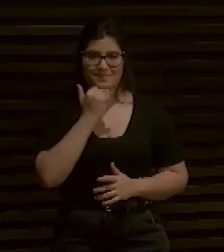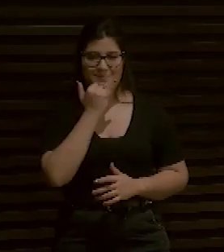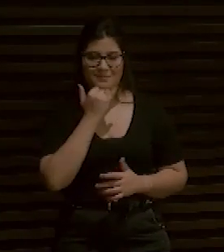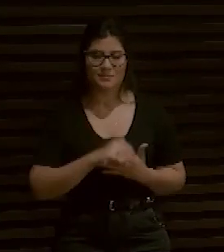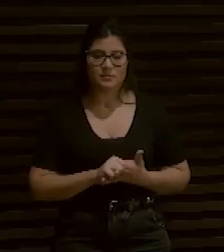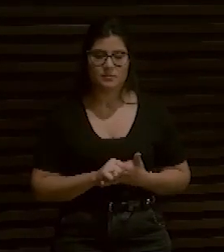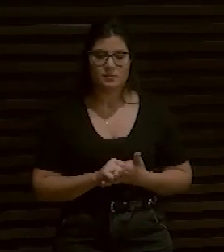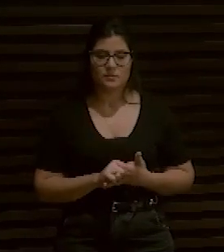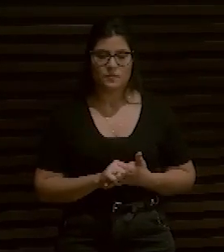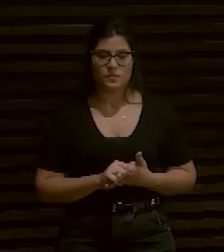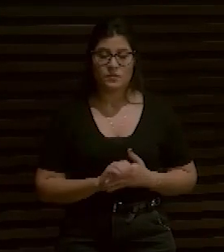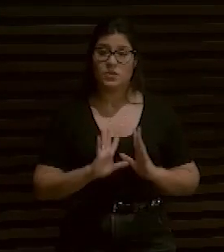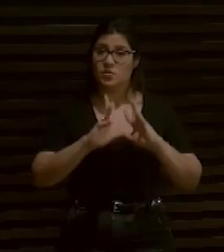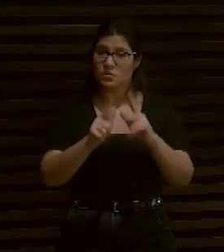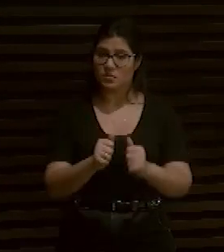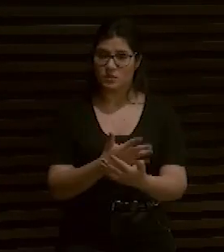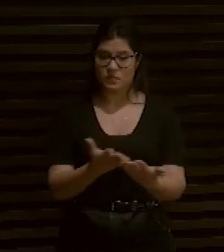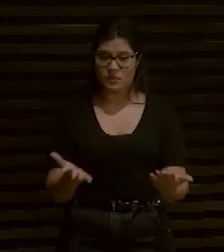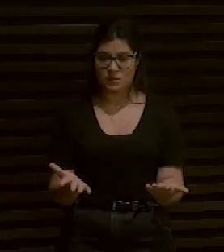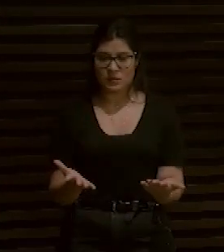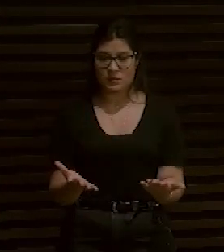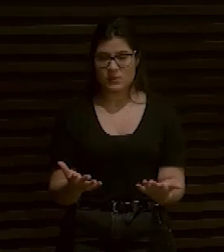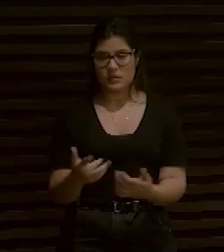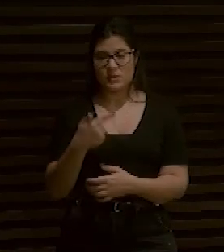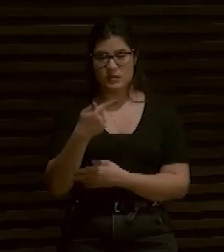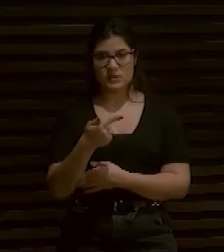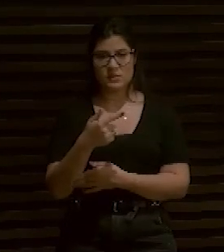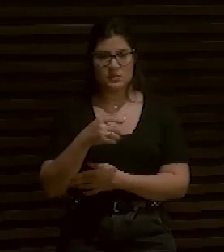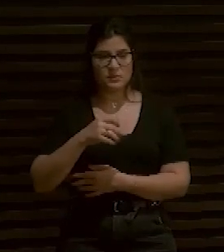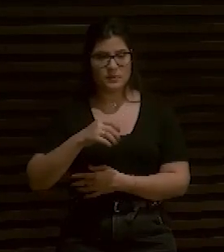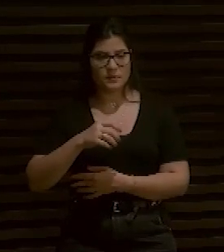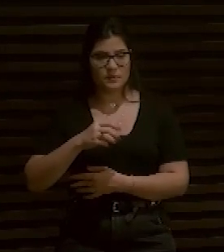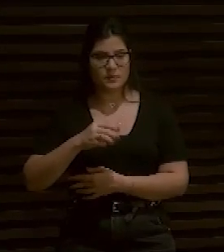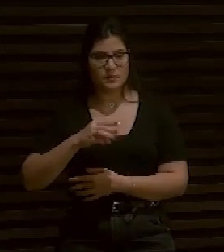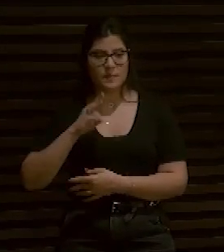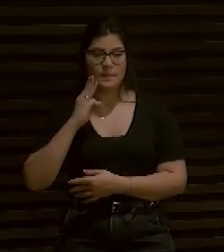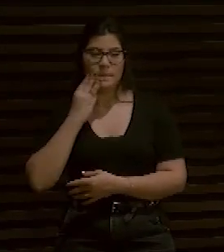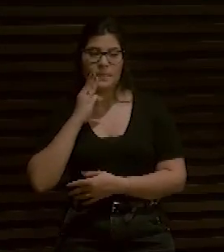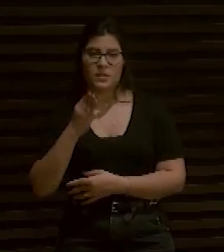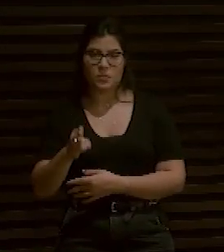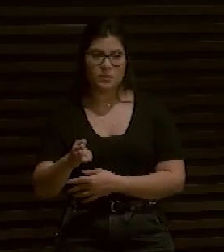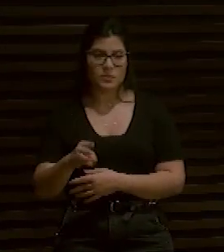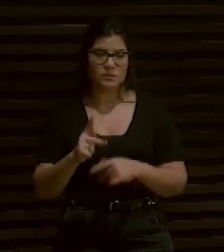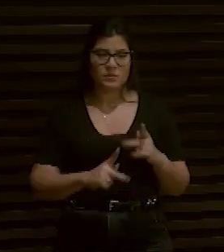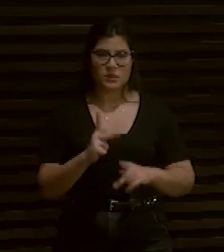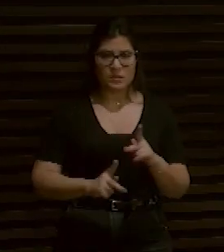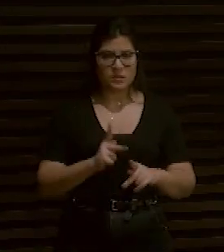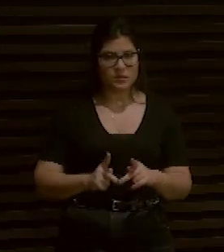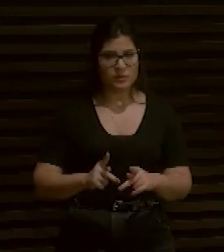quem? Todos vocês. Agora, 7 bilhões de pessoas aqui na frente não tem jeito. Da mesma forma é